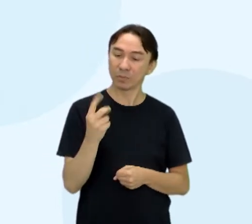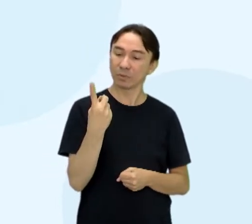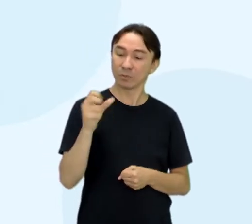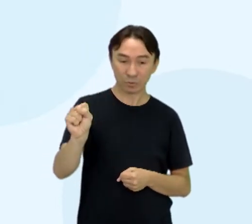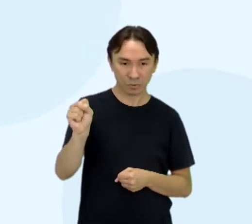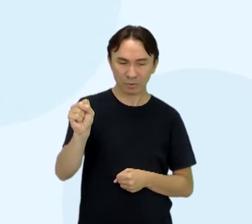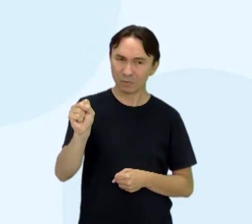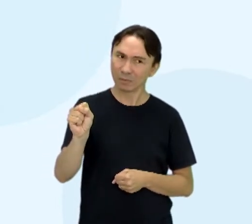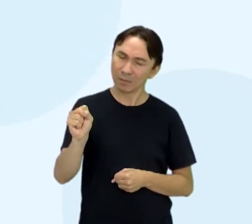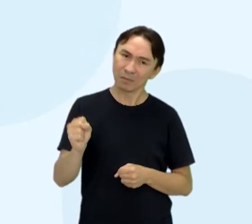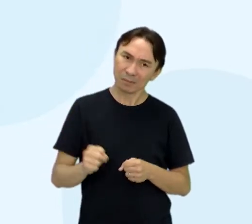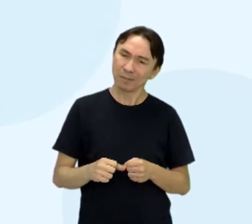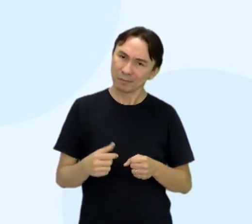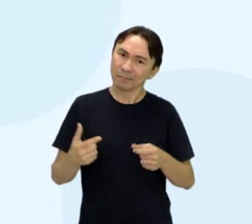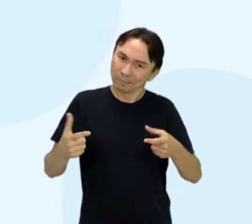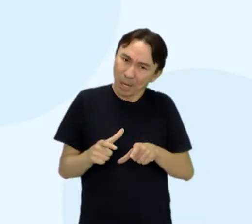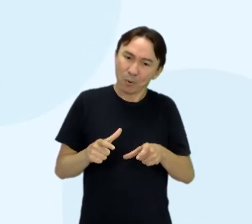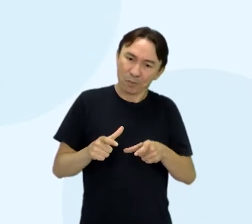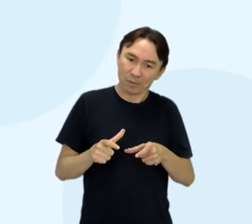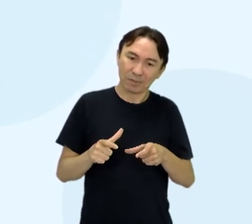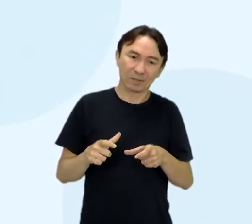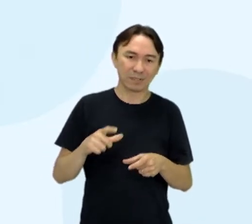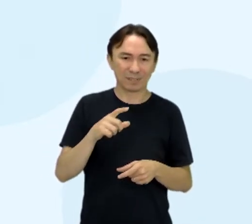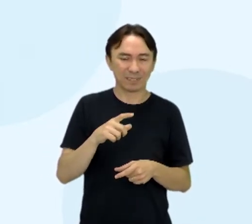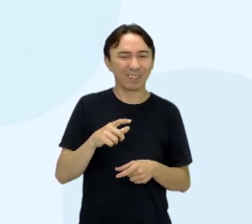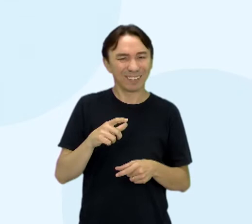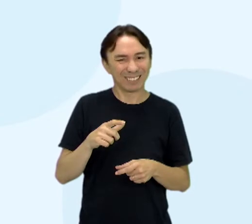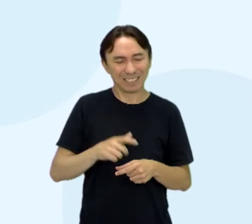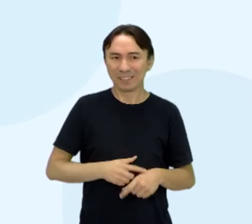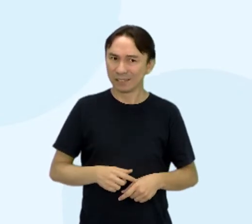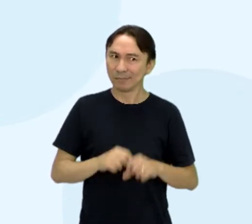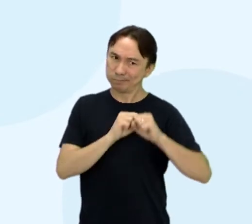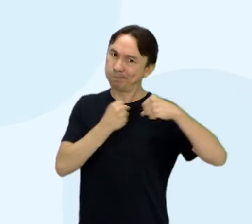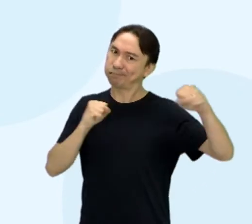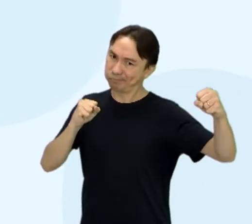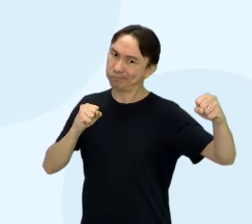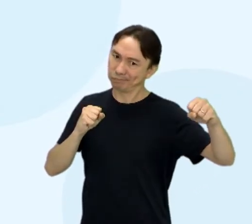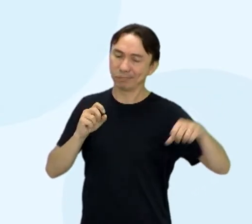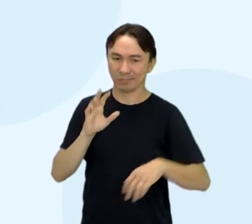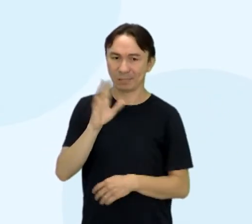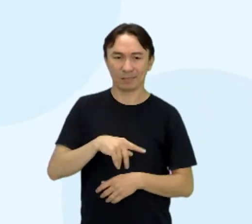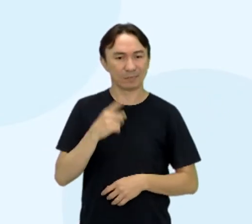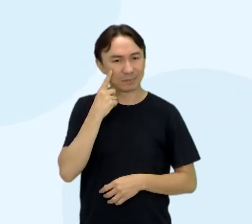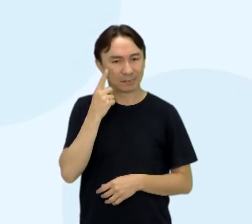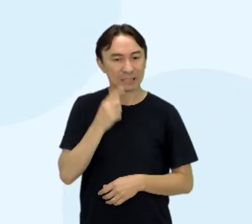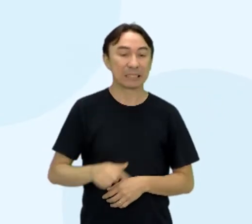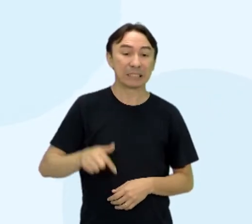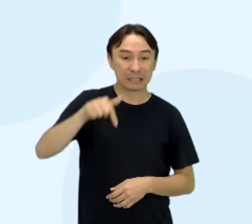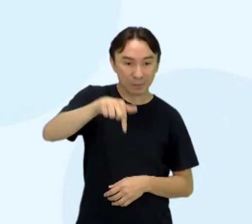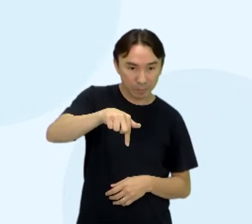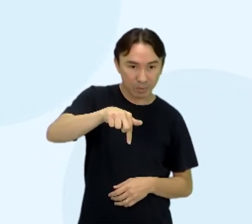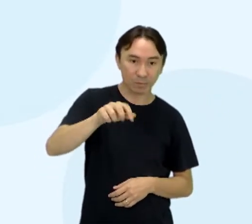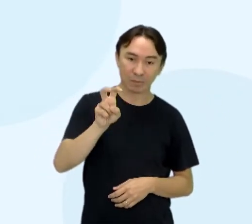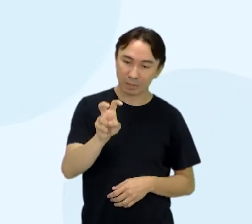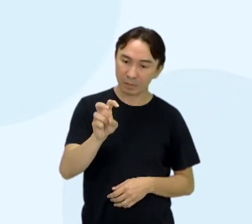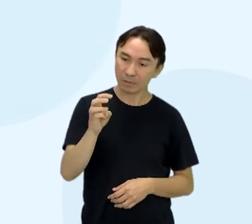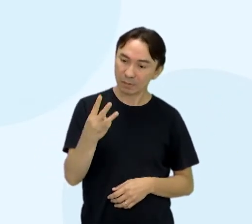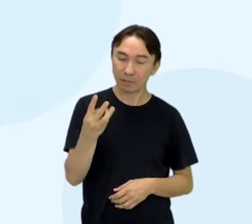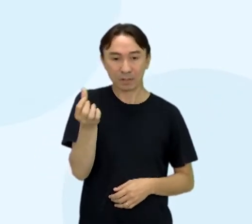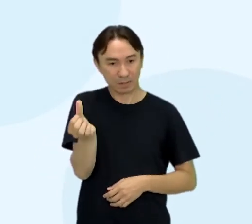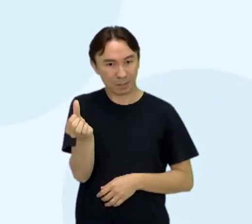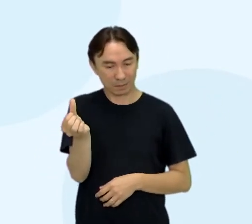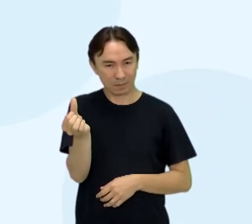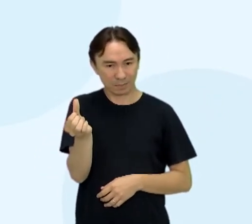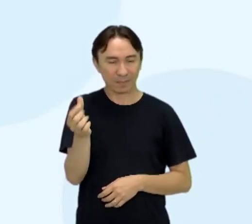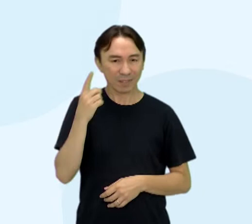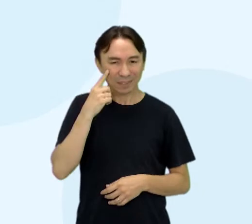uma devastação aí absurda, né? A gente fala menos, mas não tem nada de menos, de 7.536. A diferença